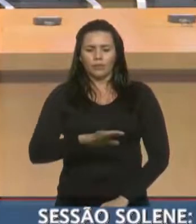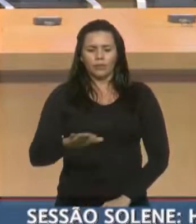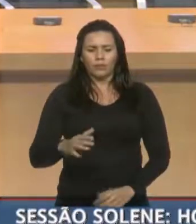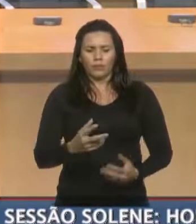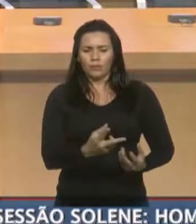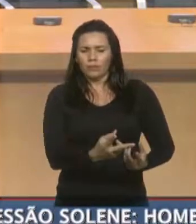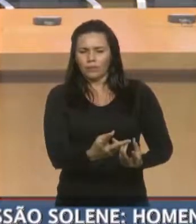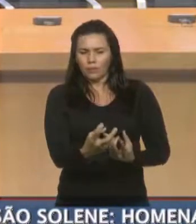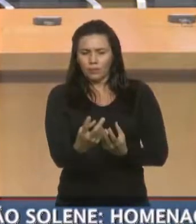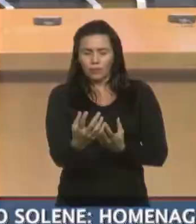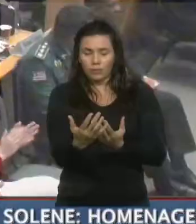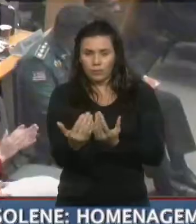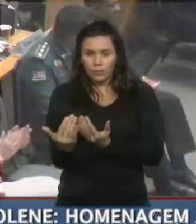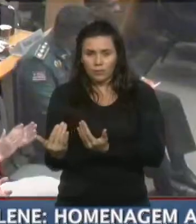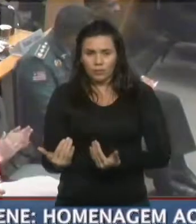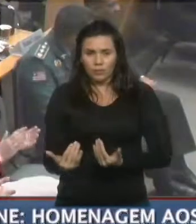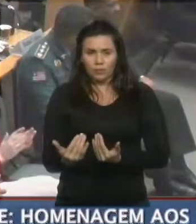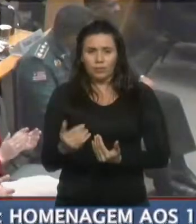Luís.